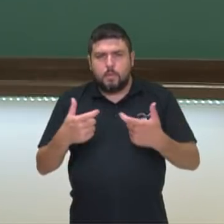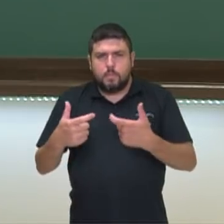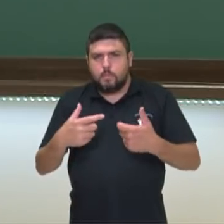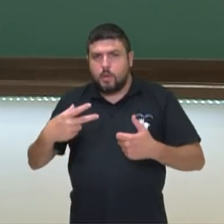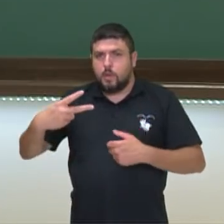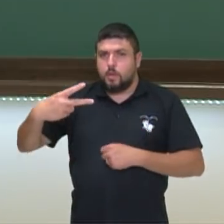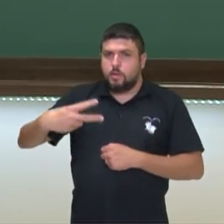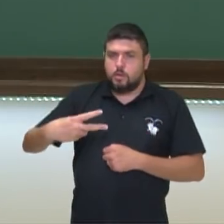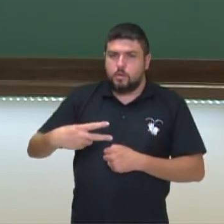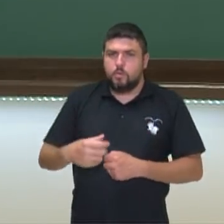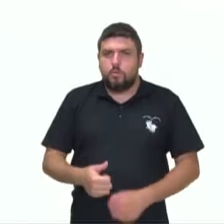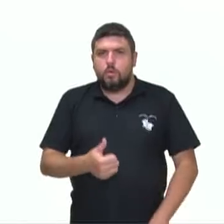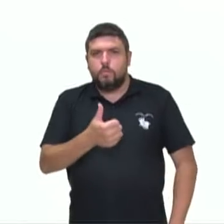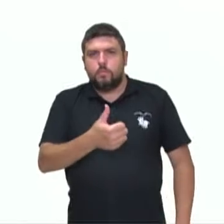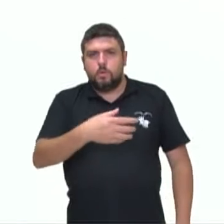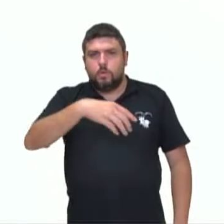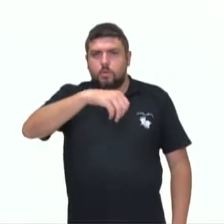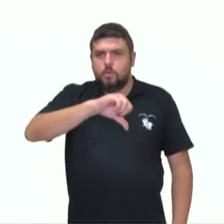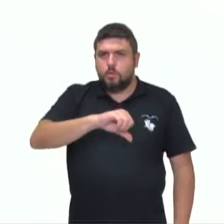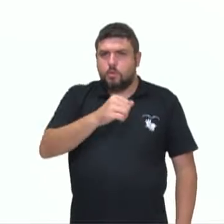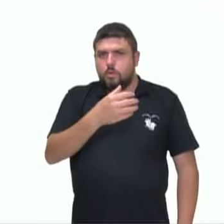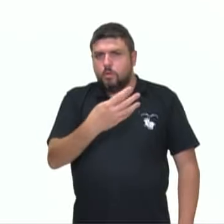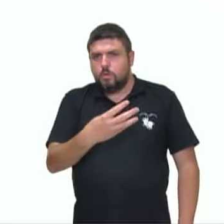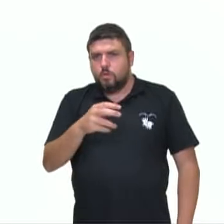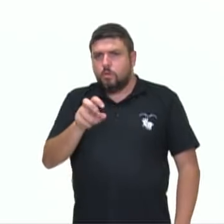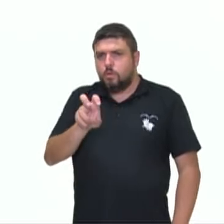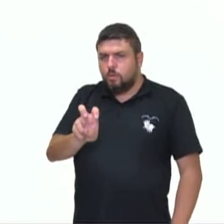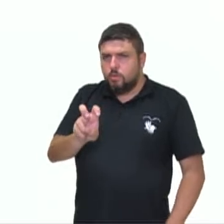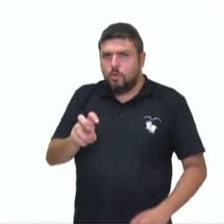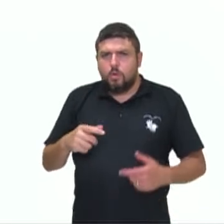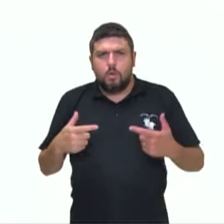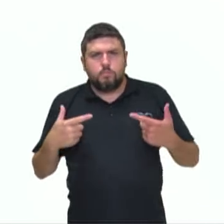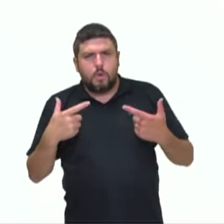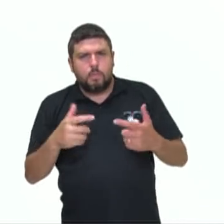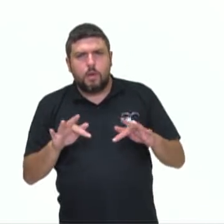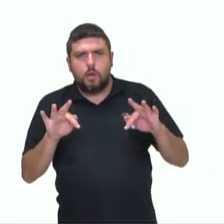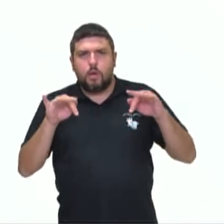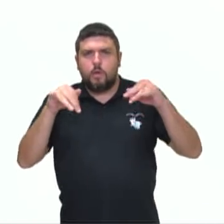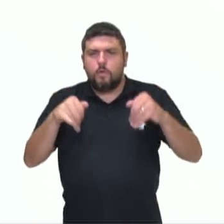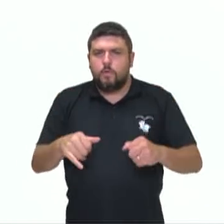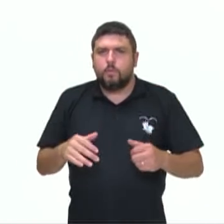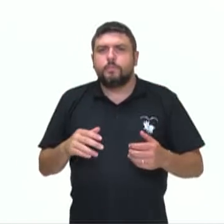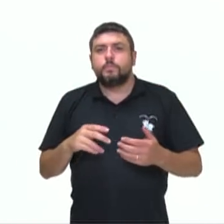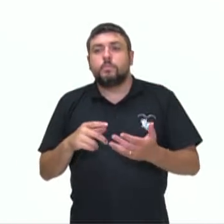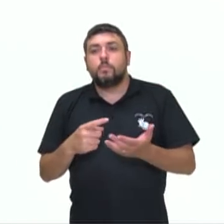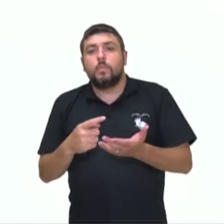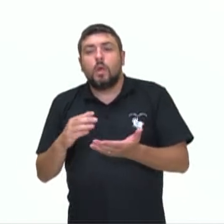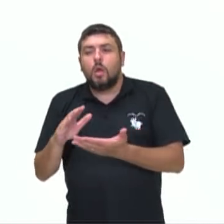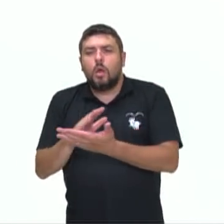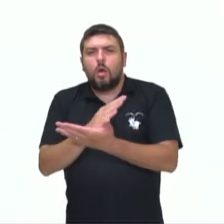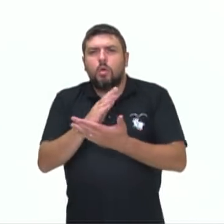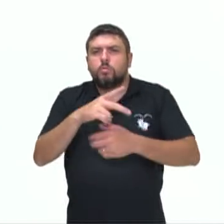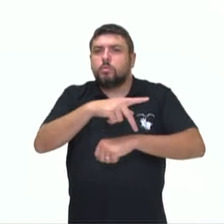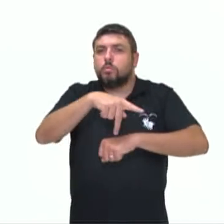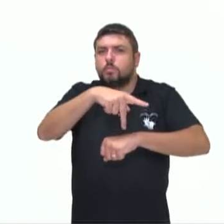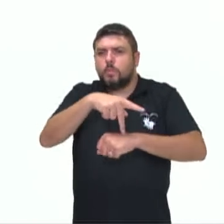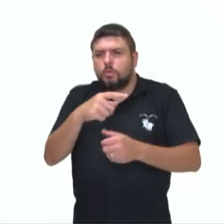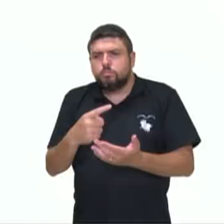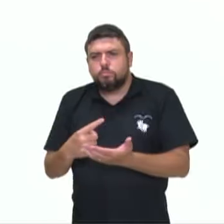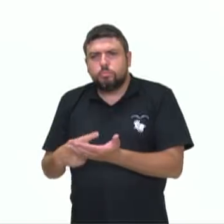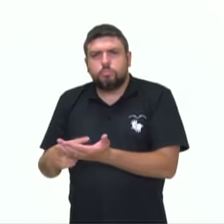1945, os países vencedores deste conflito estabeleceram alguns valores considerados fundamentais